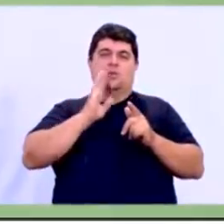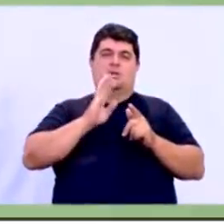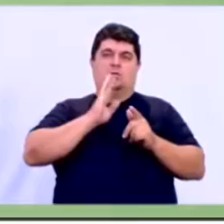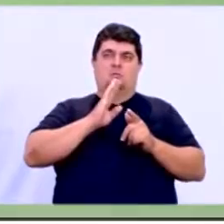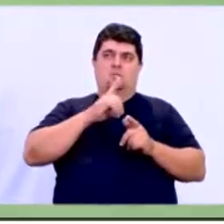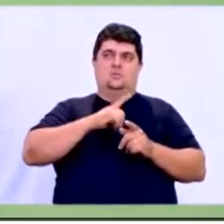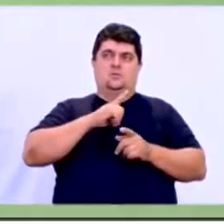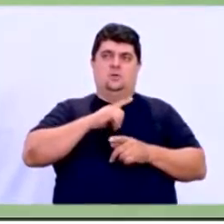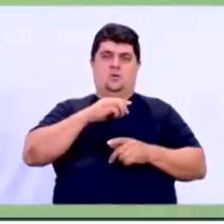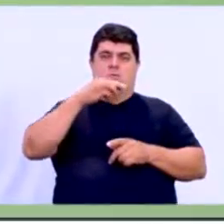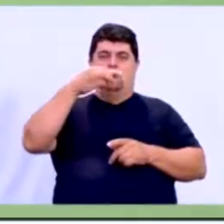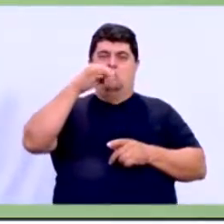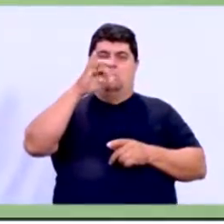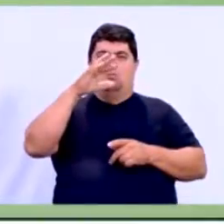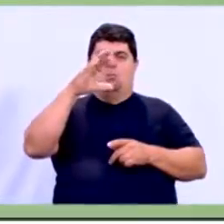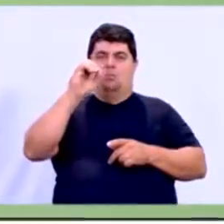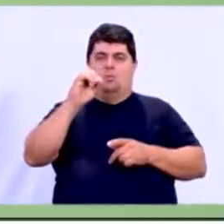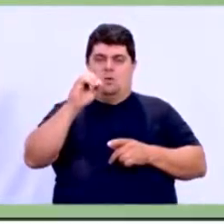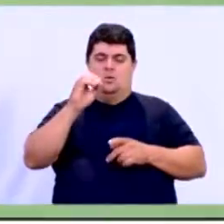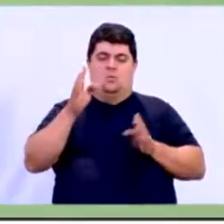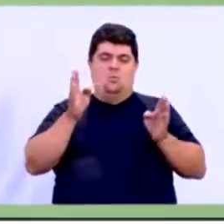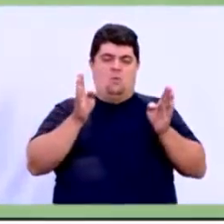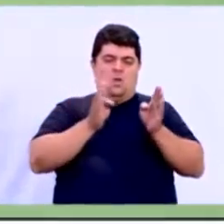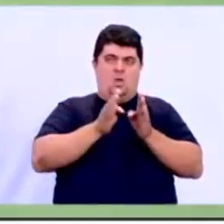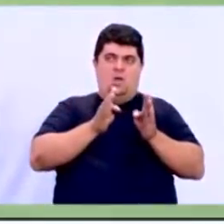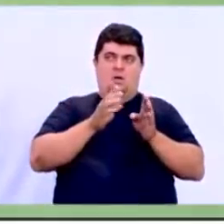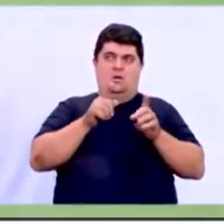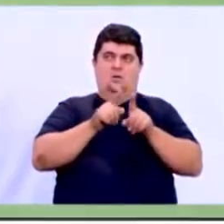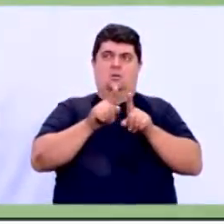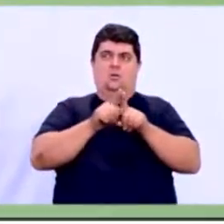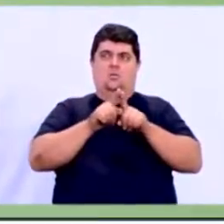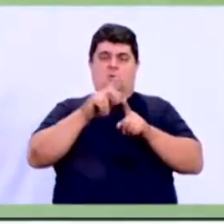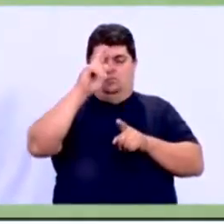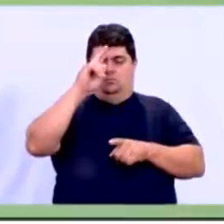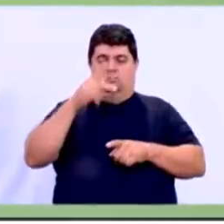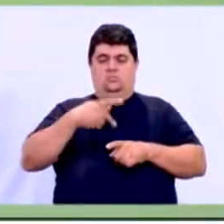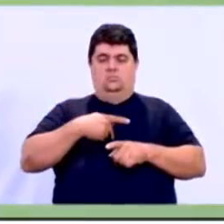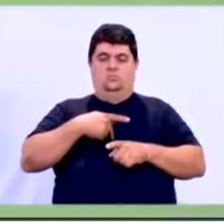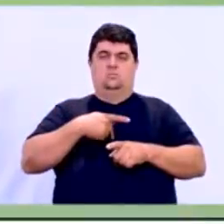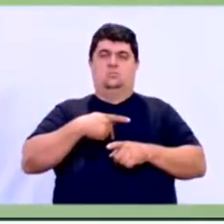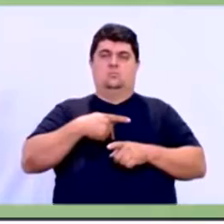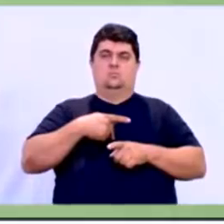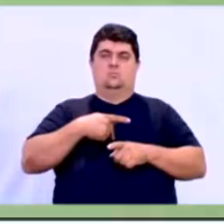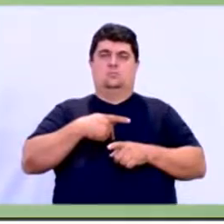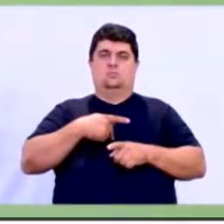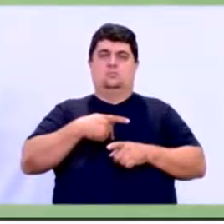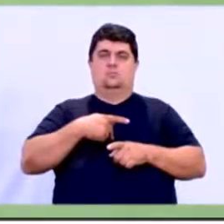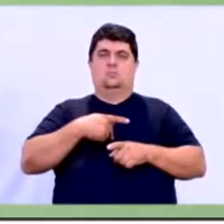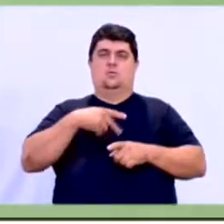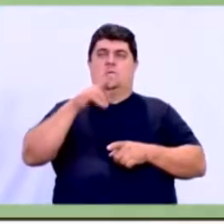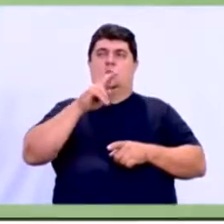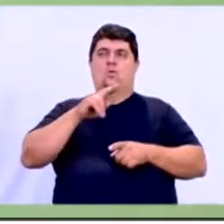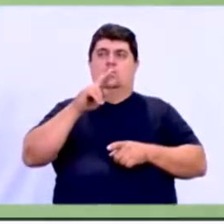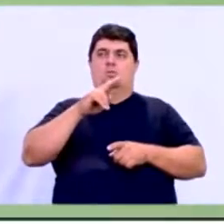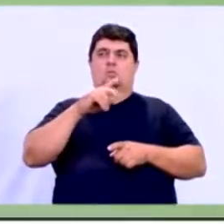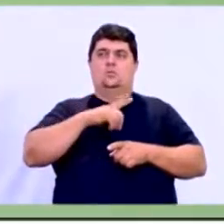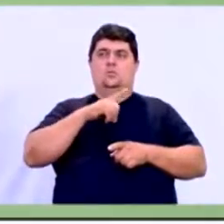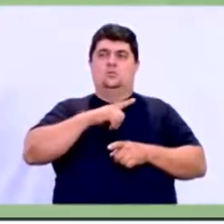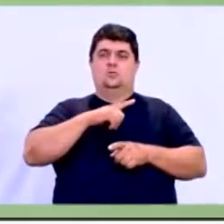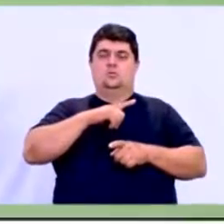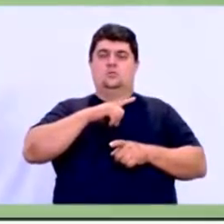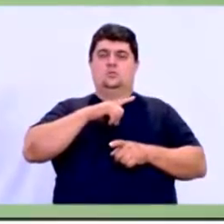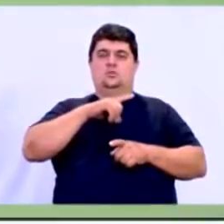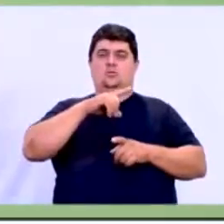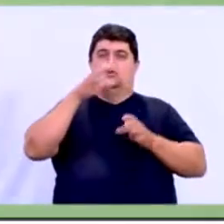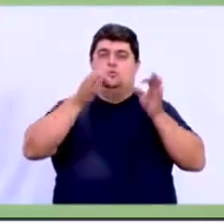que microempresas, pequenas empresas e empreendedor individual, eles usufruem de tratamento